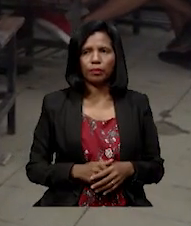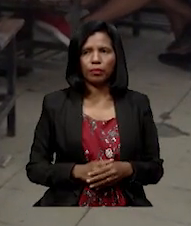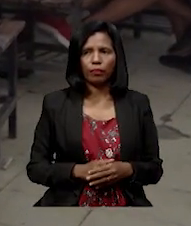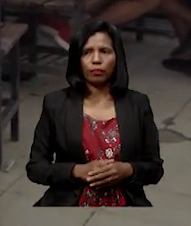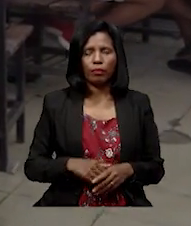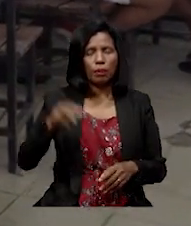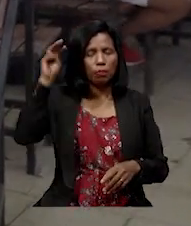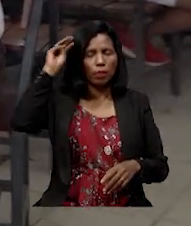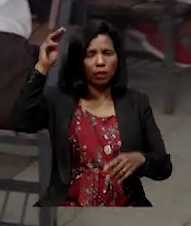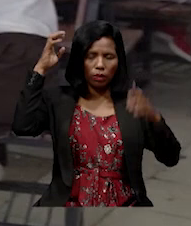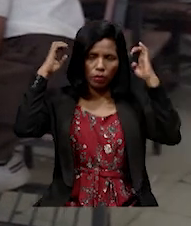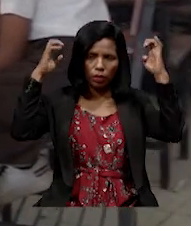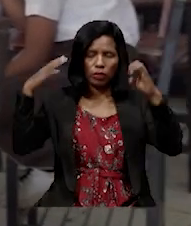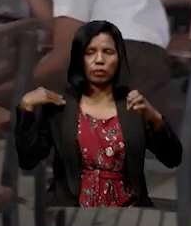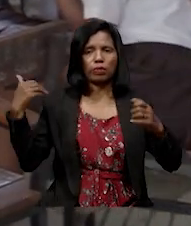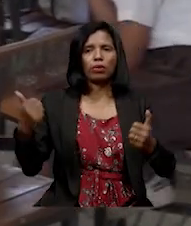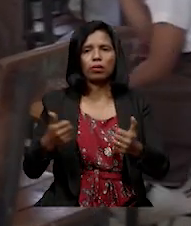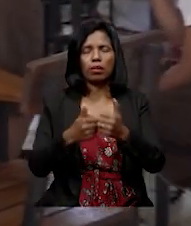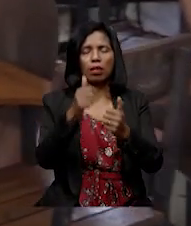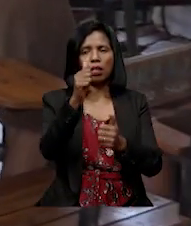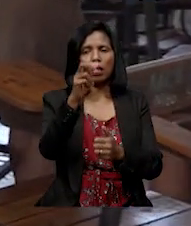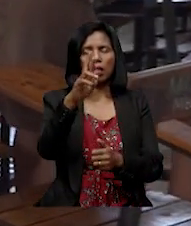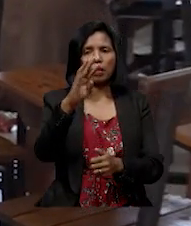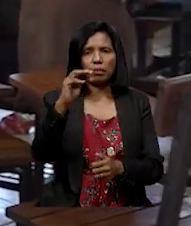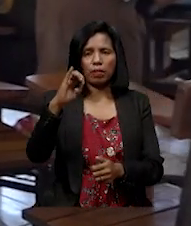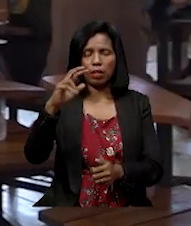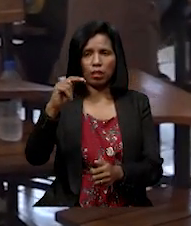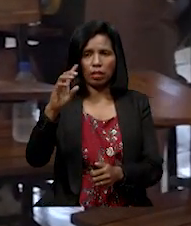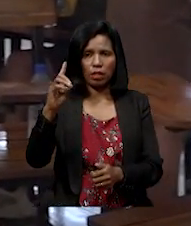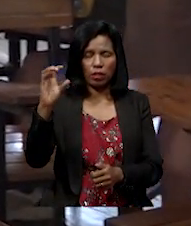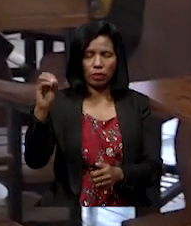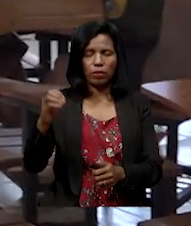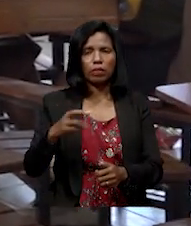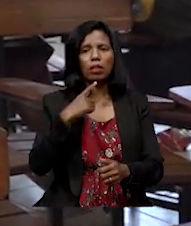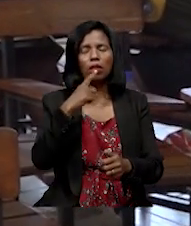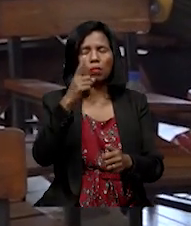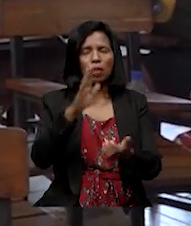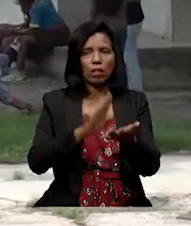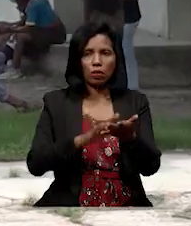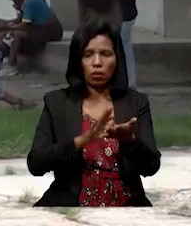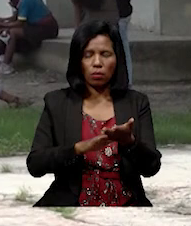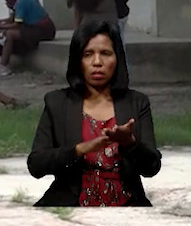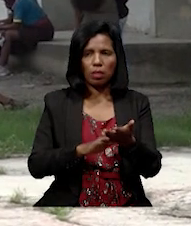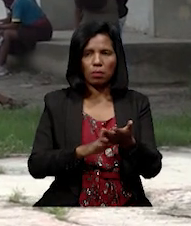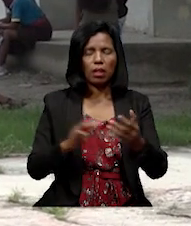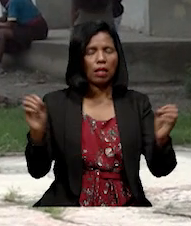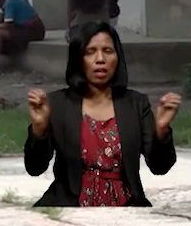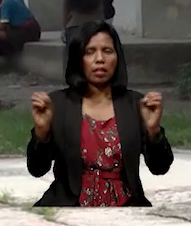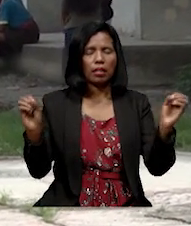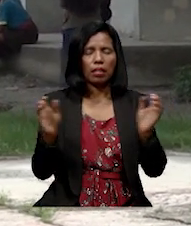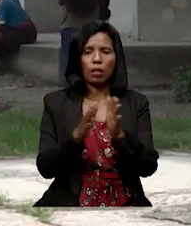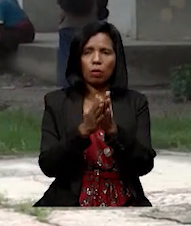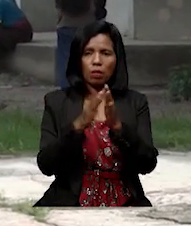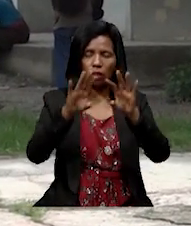Ministro da Educação, Juventude e Desporto Armindo Maia promete se resolve o problema escola Hiraknebe durante nela iha caderneta